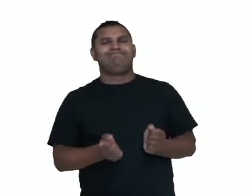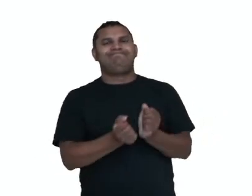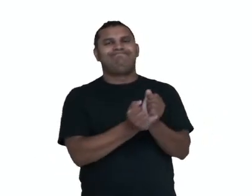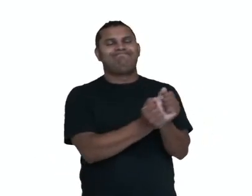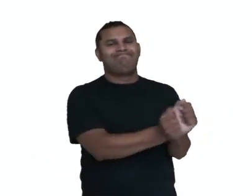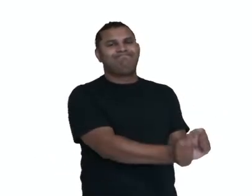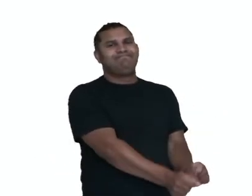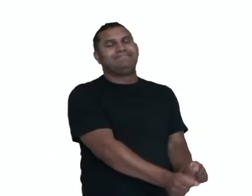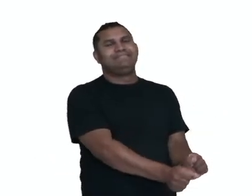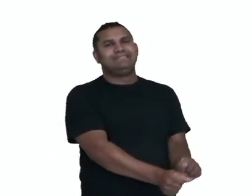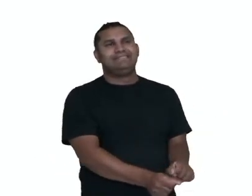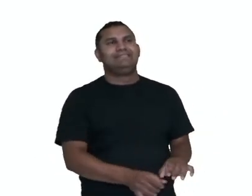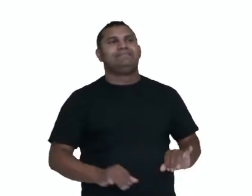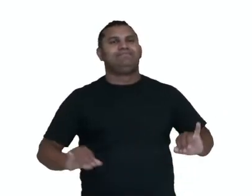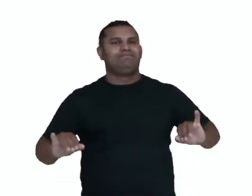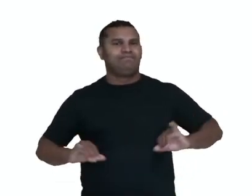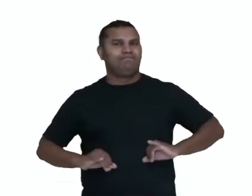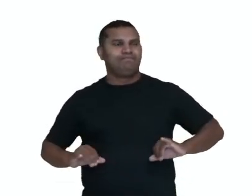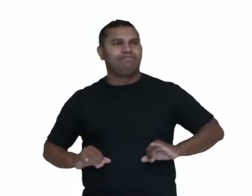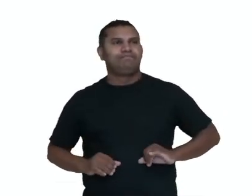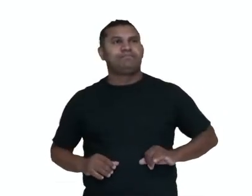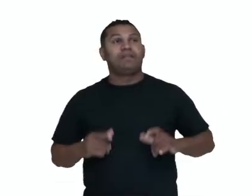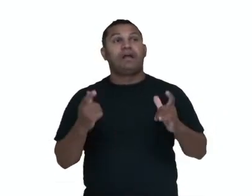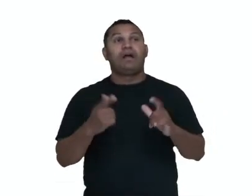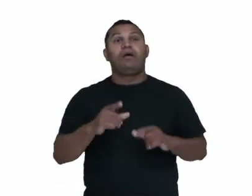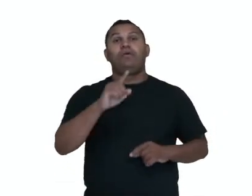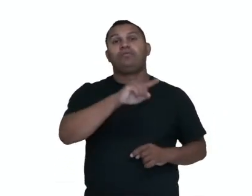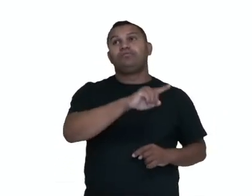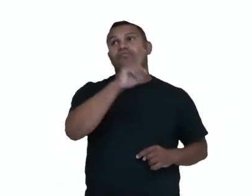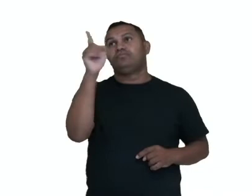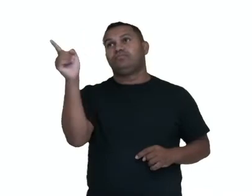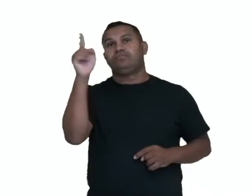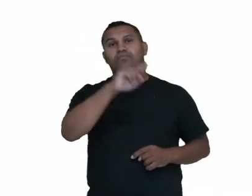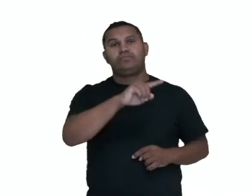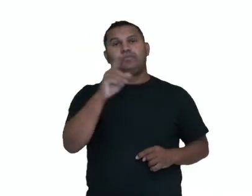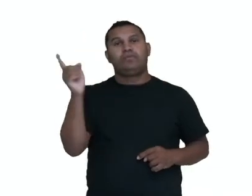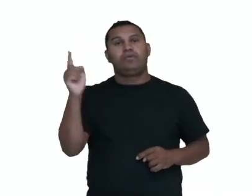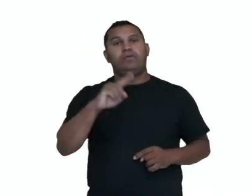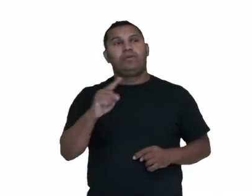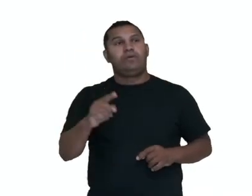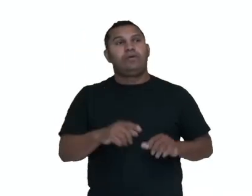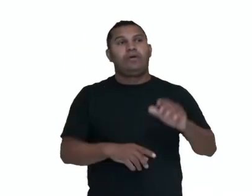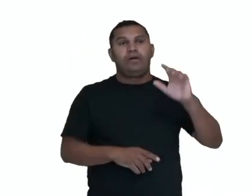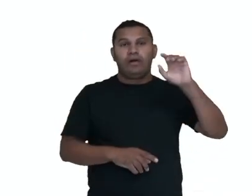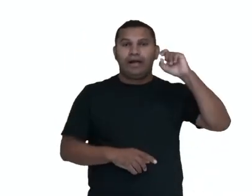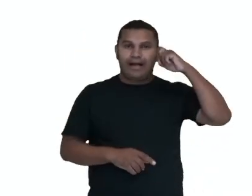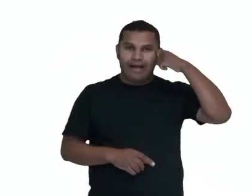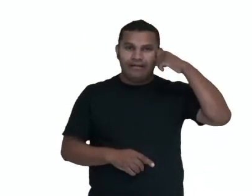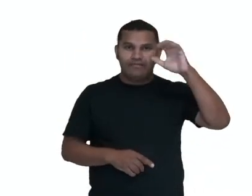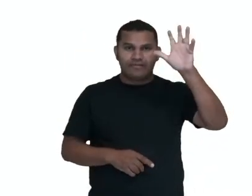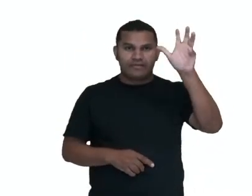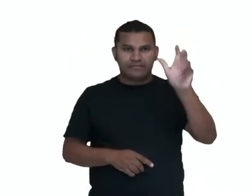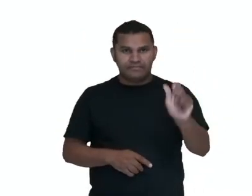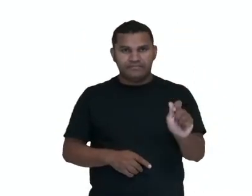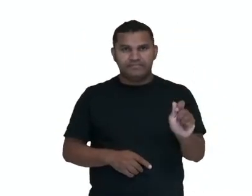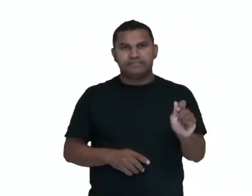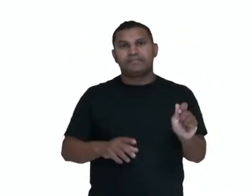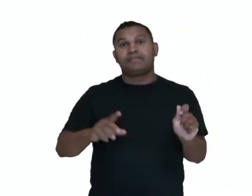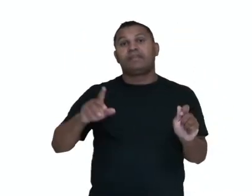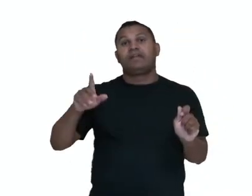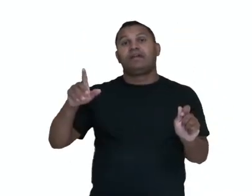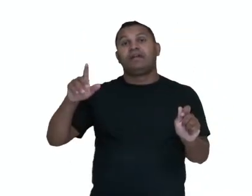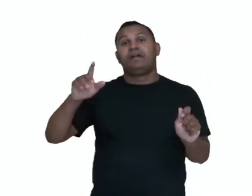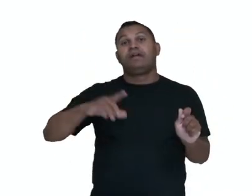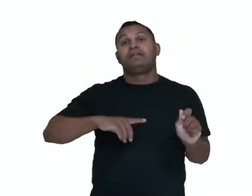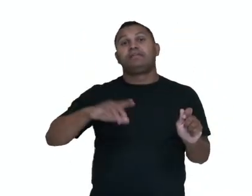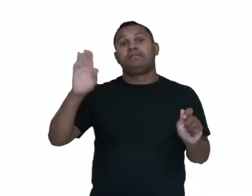As rotas de tráfico e a entrada desses africanos escravizados aqui em Belém, São Luís, Recife, Salvador